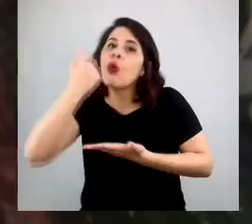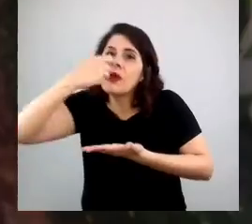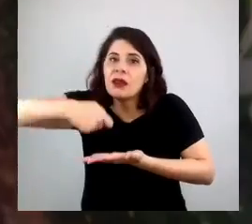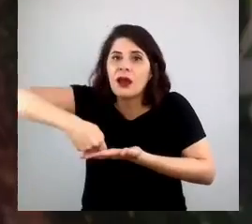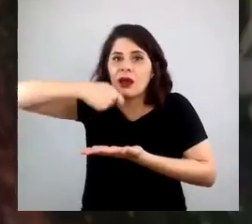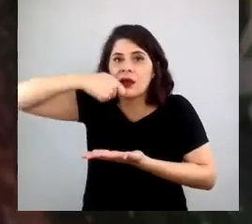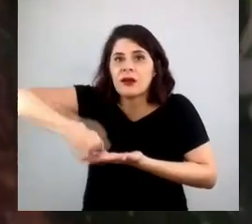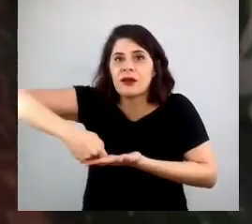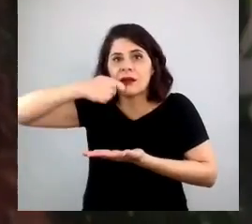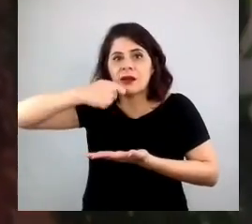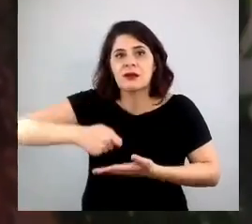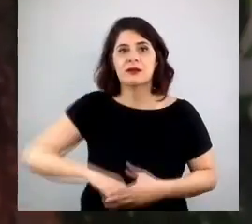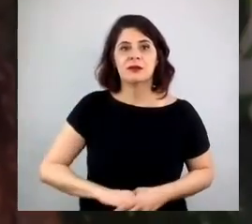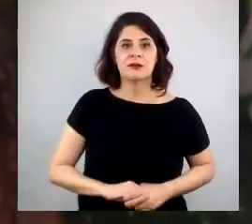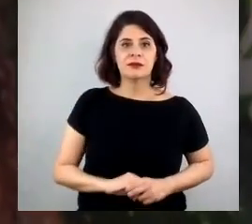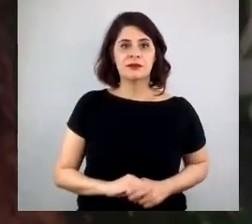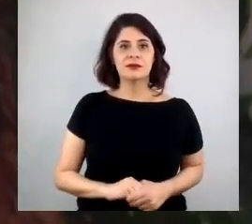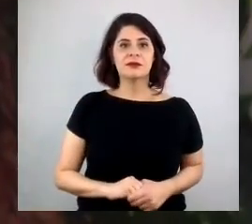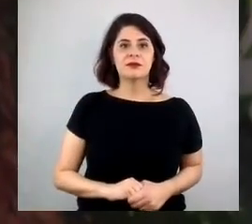batata,